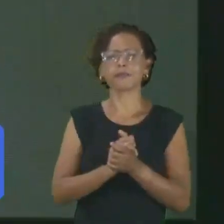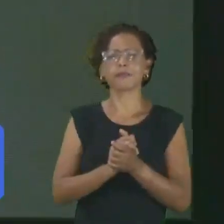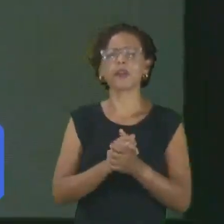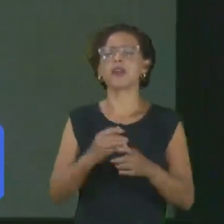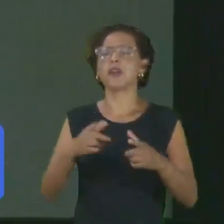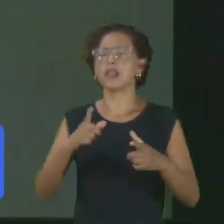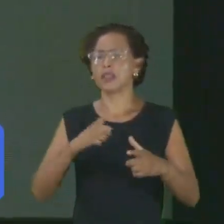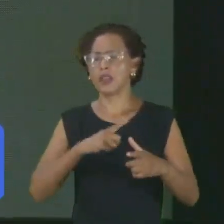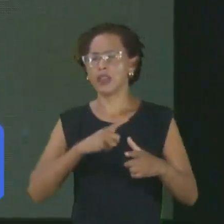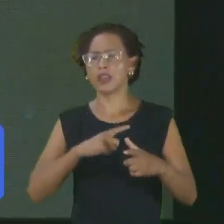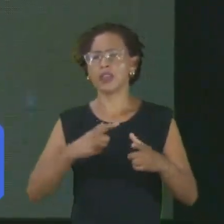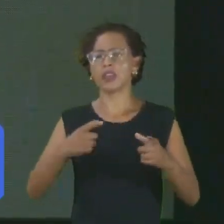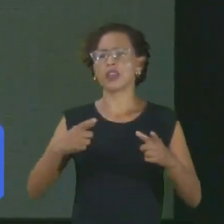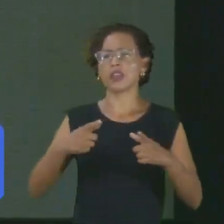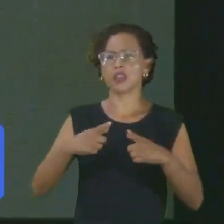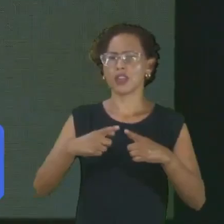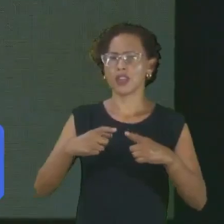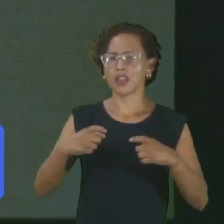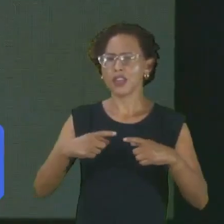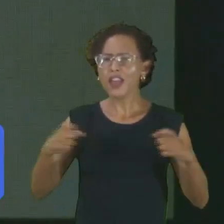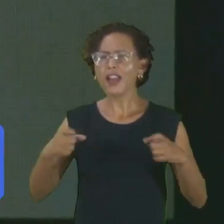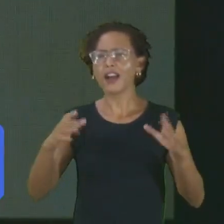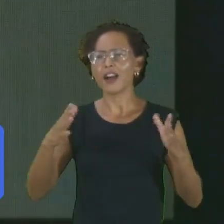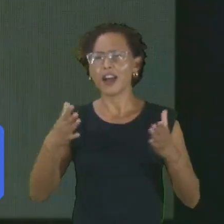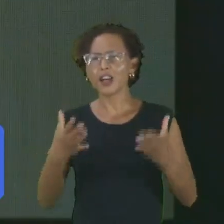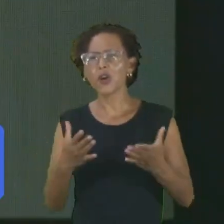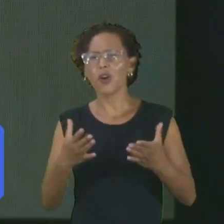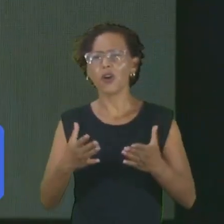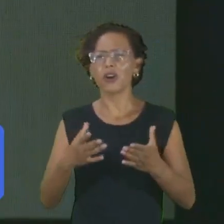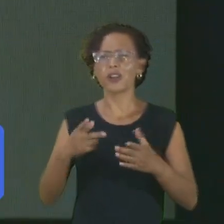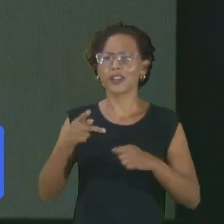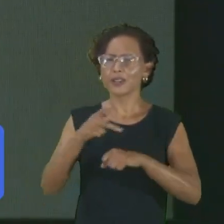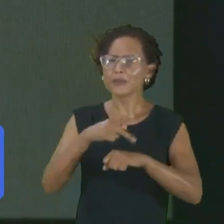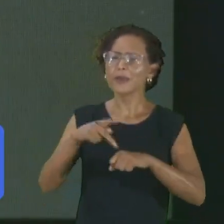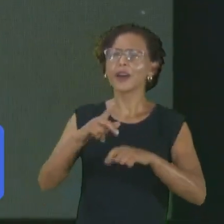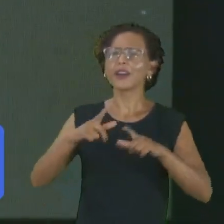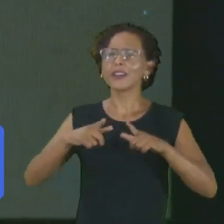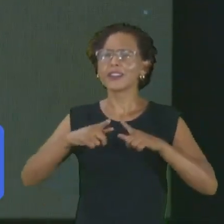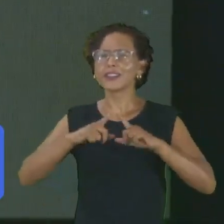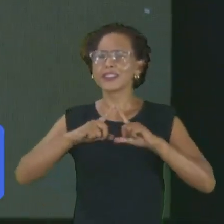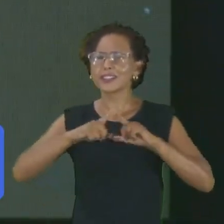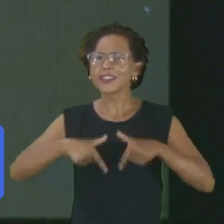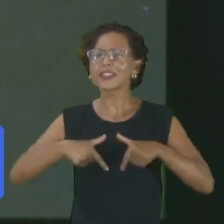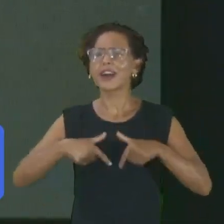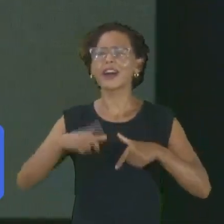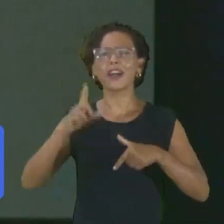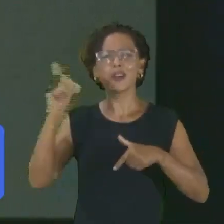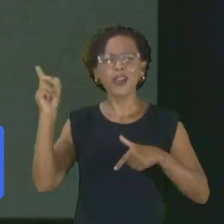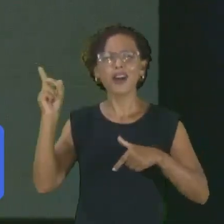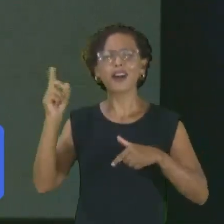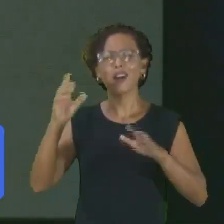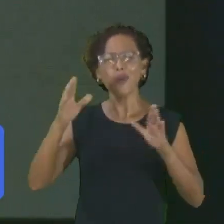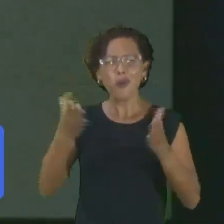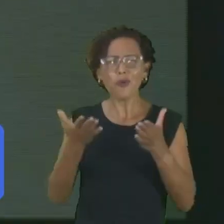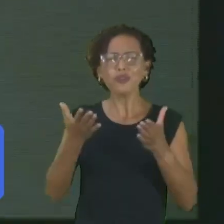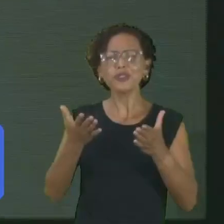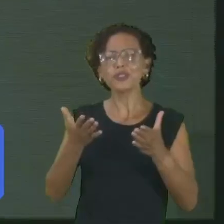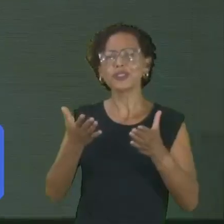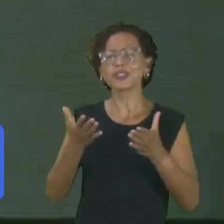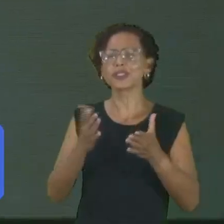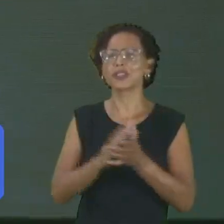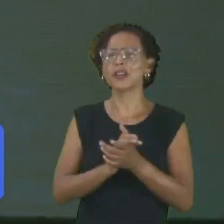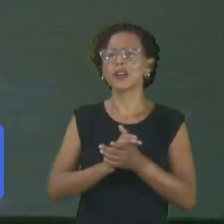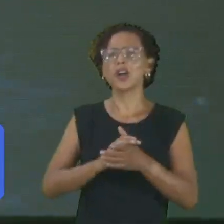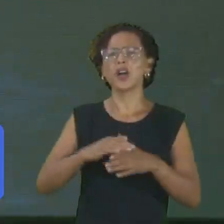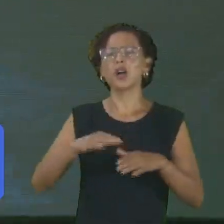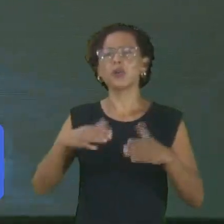guerra insana acontecendo no Oriente Médio, em pleno século 21. Em pleno século 21, quando